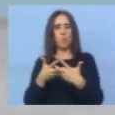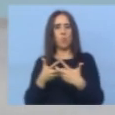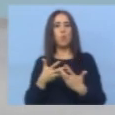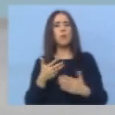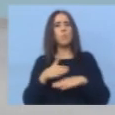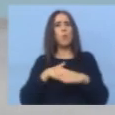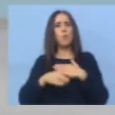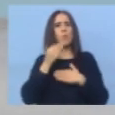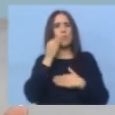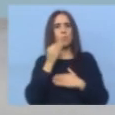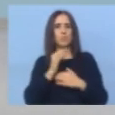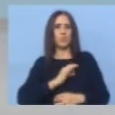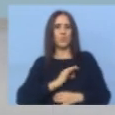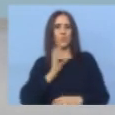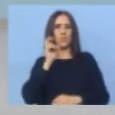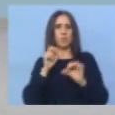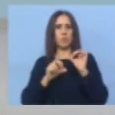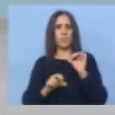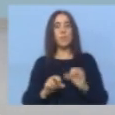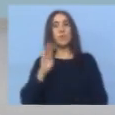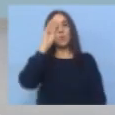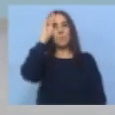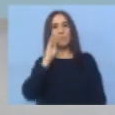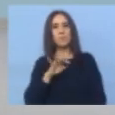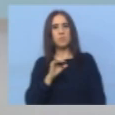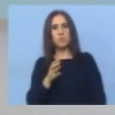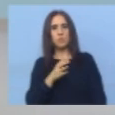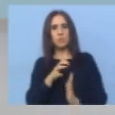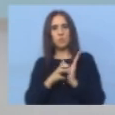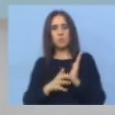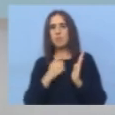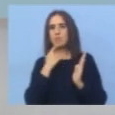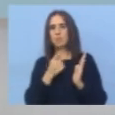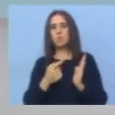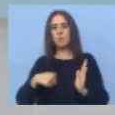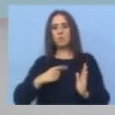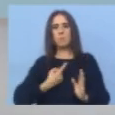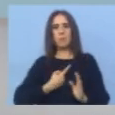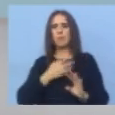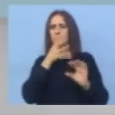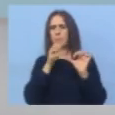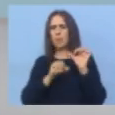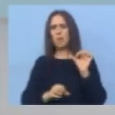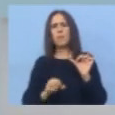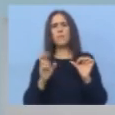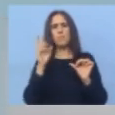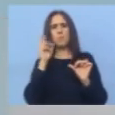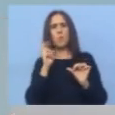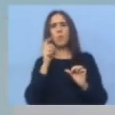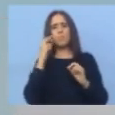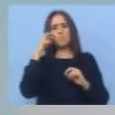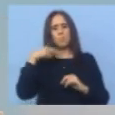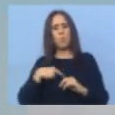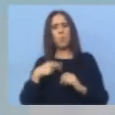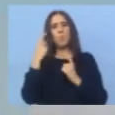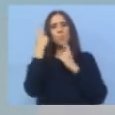Senhor. E é interessante, o Papa Francisco, na Alegria do Evangelho, disse que nós temos que escutar a palavra, meditá-la, vivê-la,